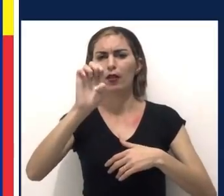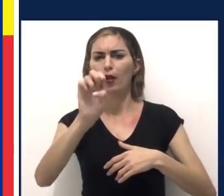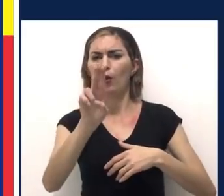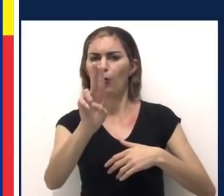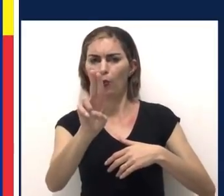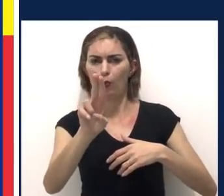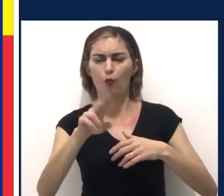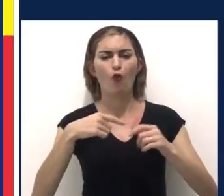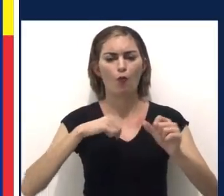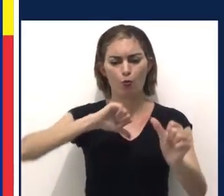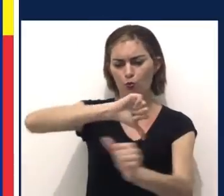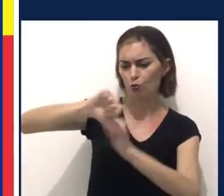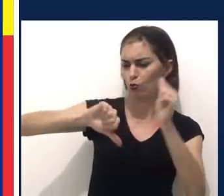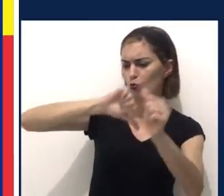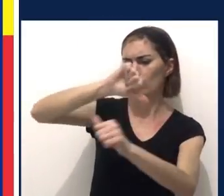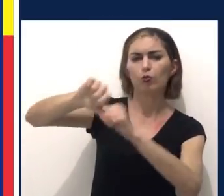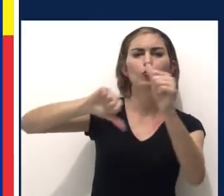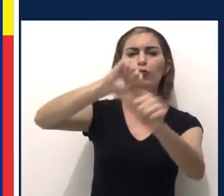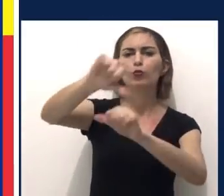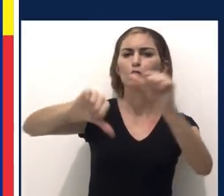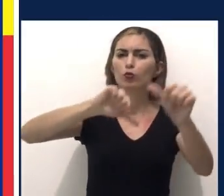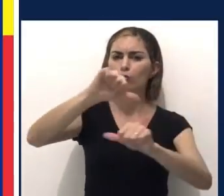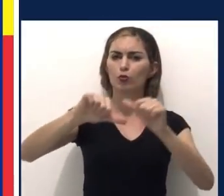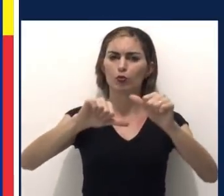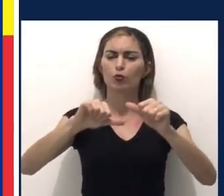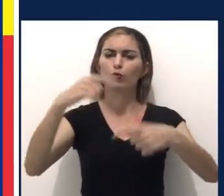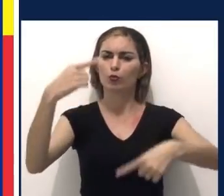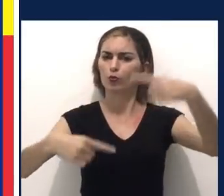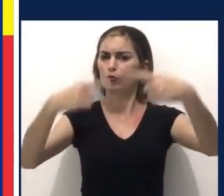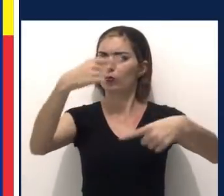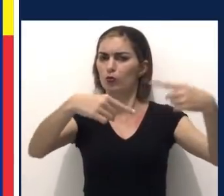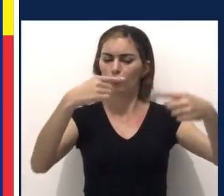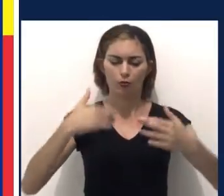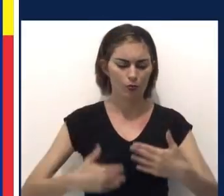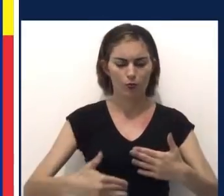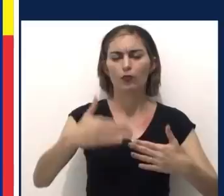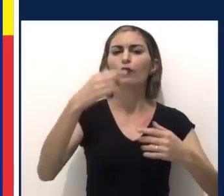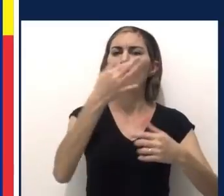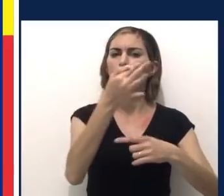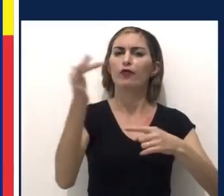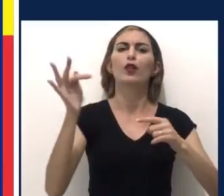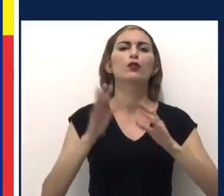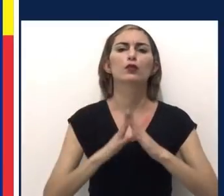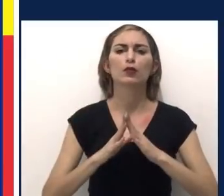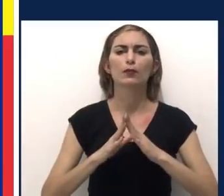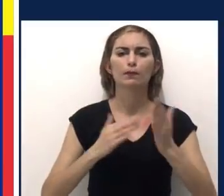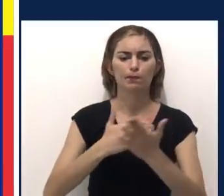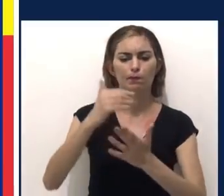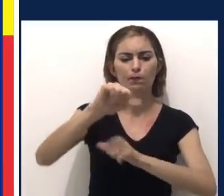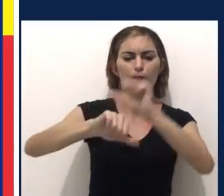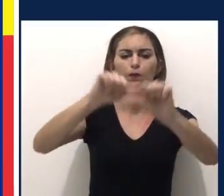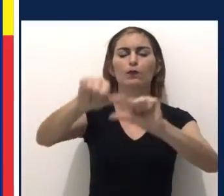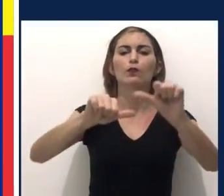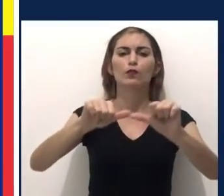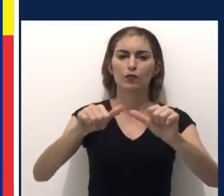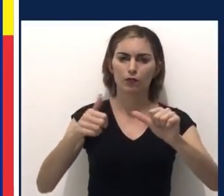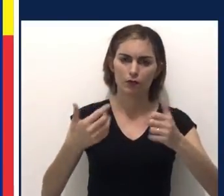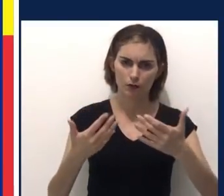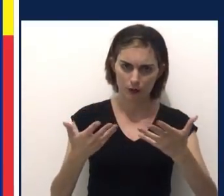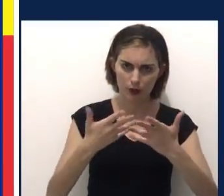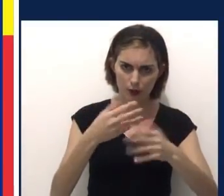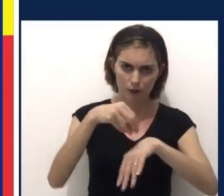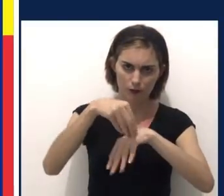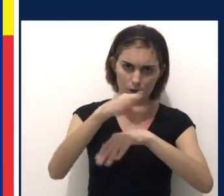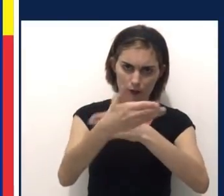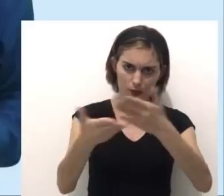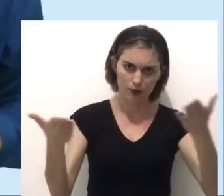empreender uma profunda reforma no sistema político francês.